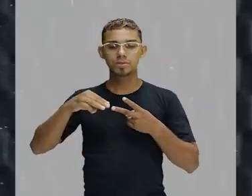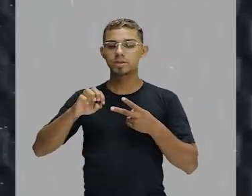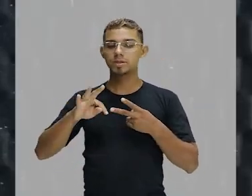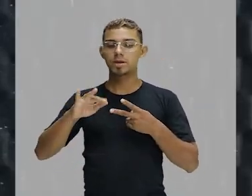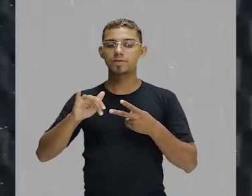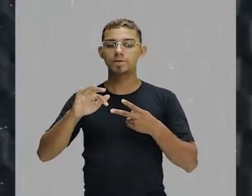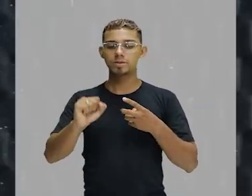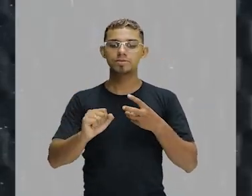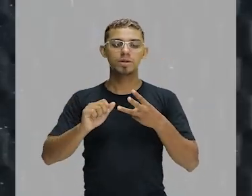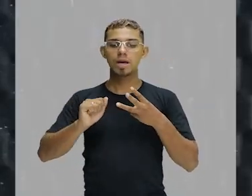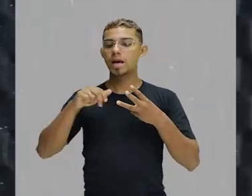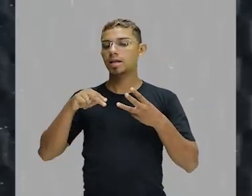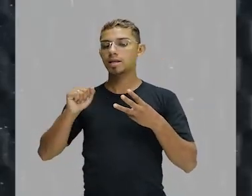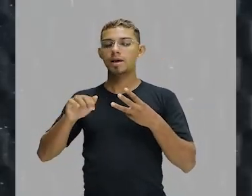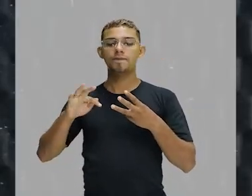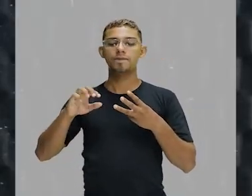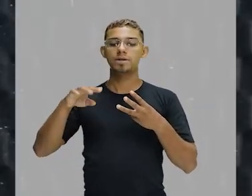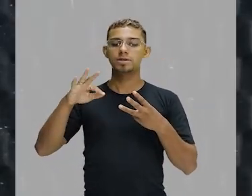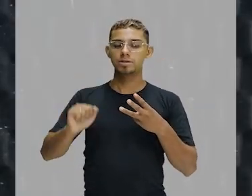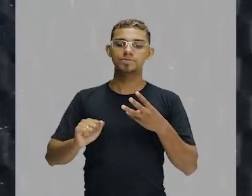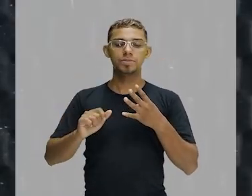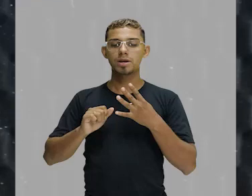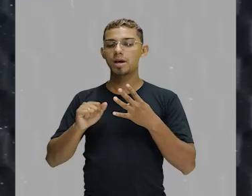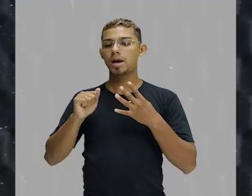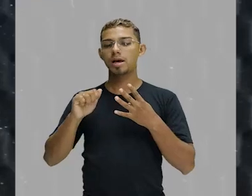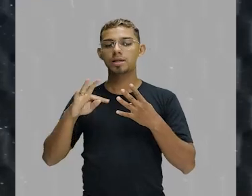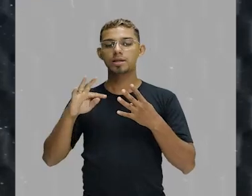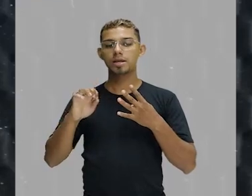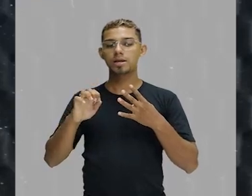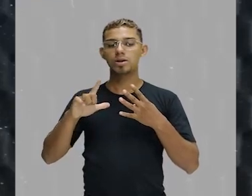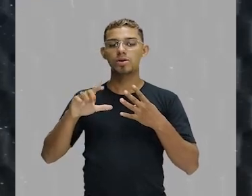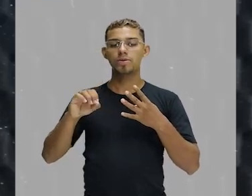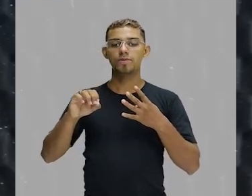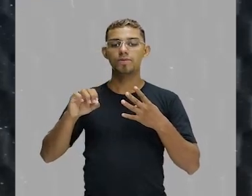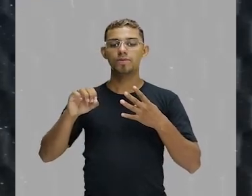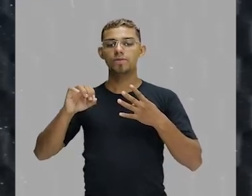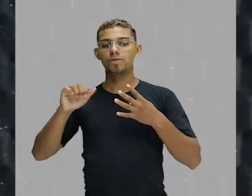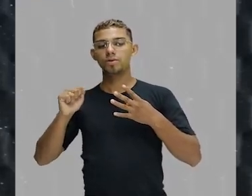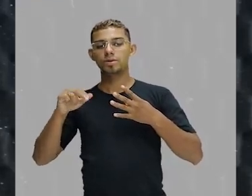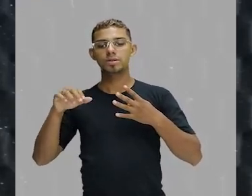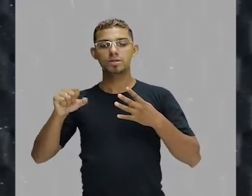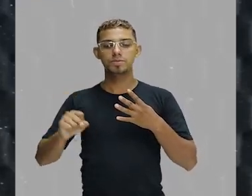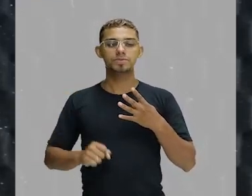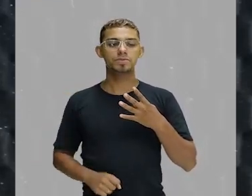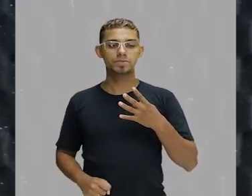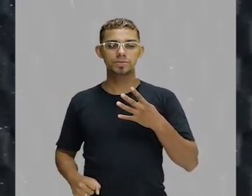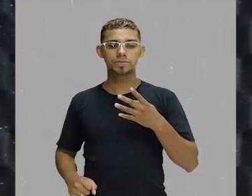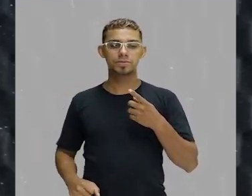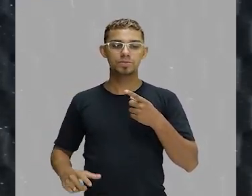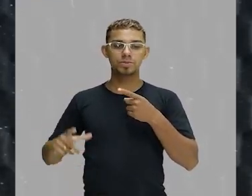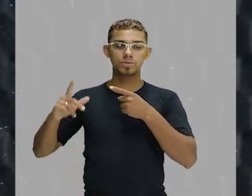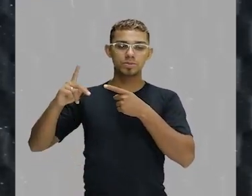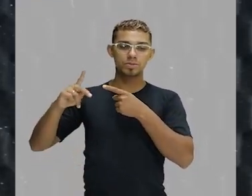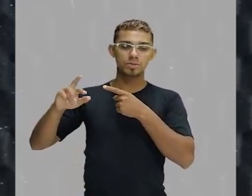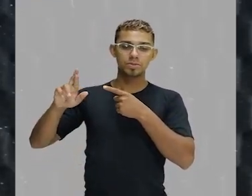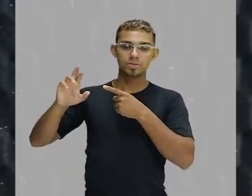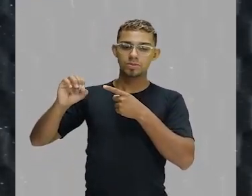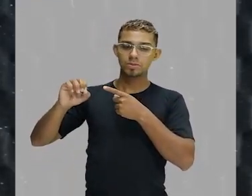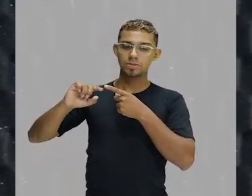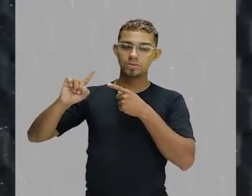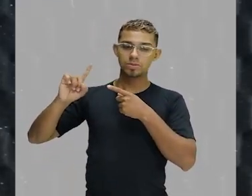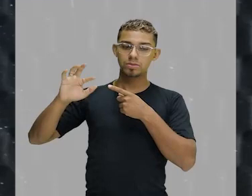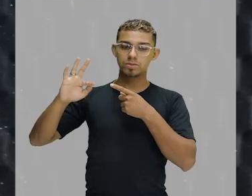anáfase e a telófase. Isso era o que acontecia na mitose. Na meiose, como eu